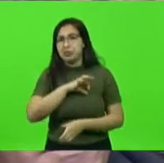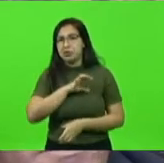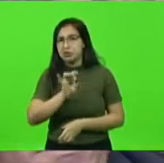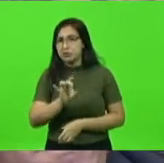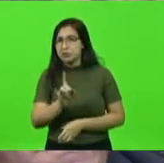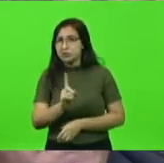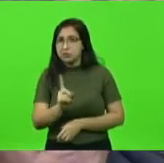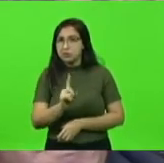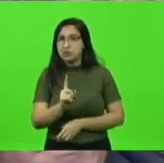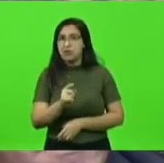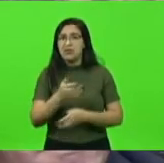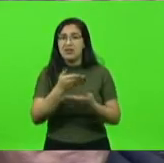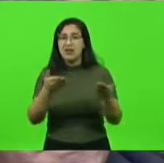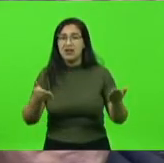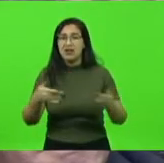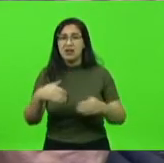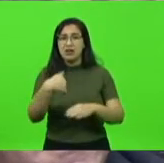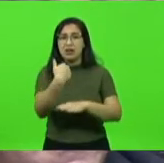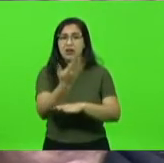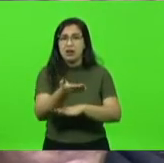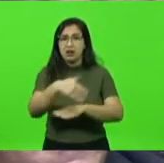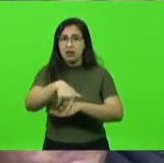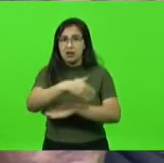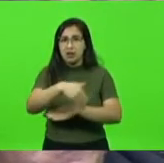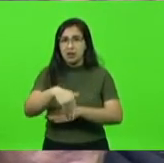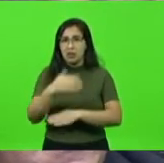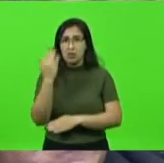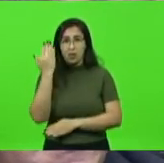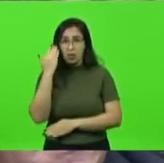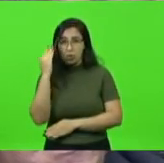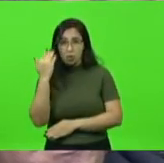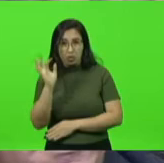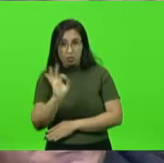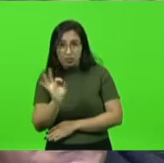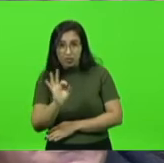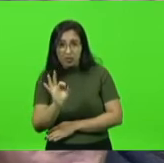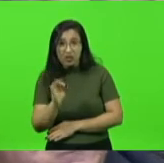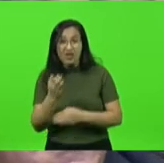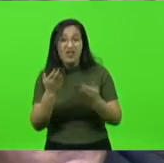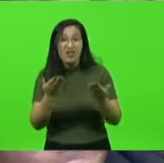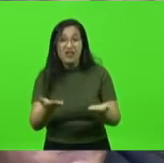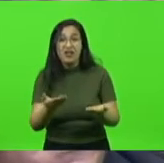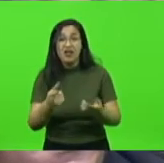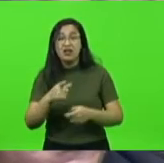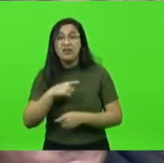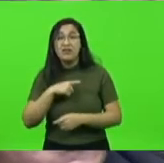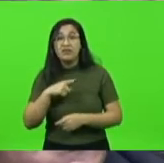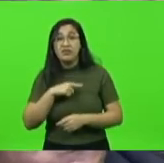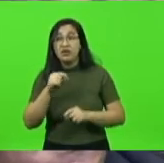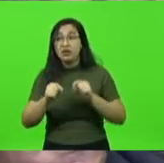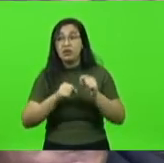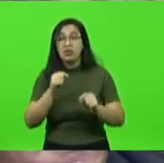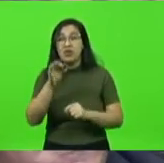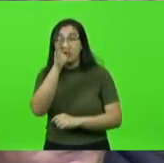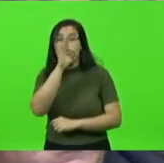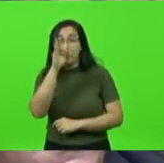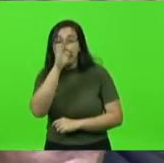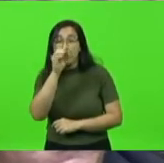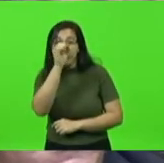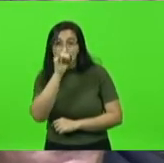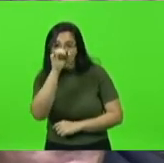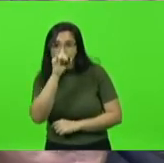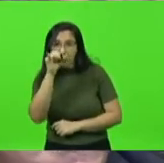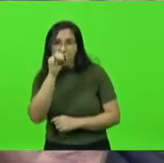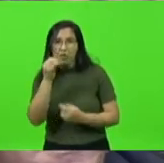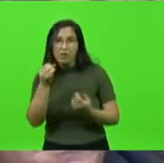pensar que quem está ali fora não está entendendo o que a gente está falando, o mais bobo ali ganha a vida prendendo bandido, o mais bobinho ali, o